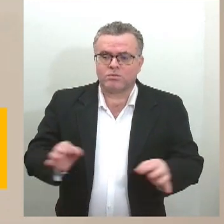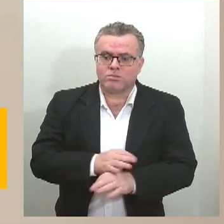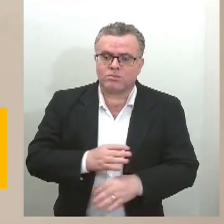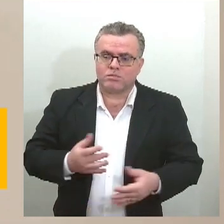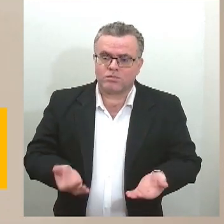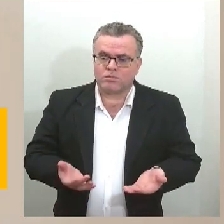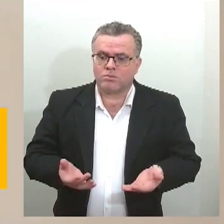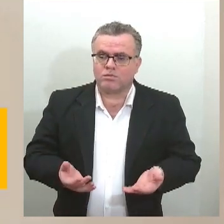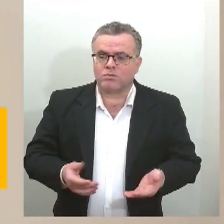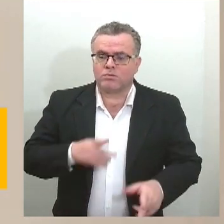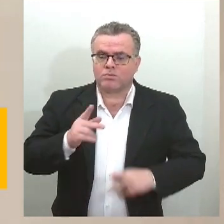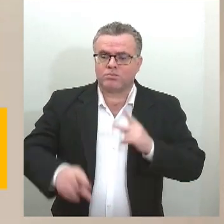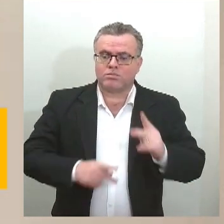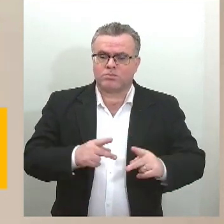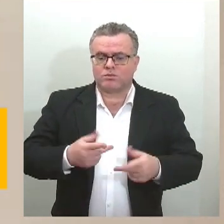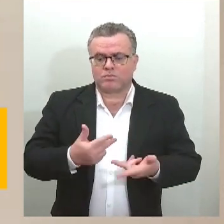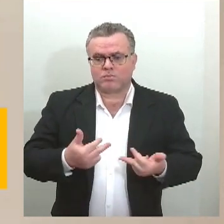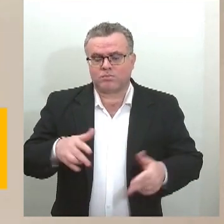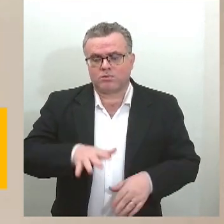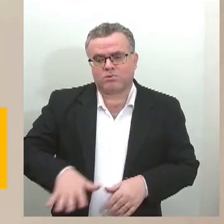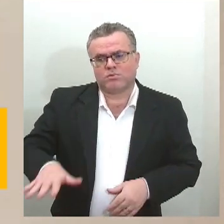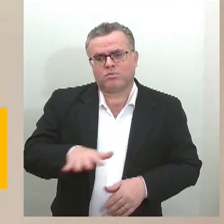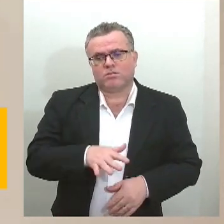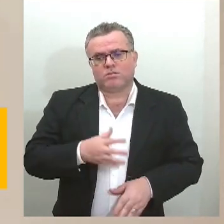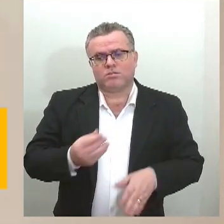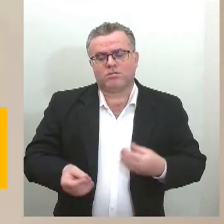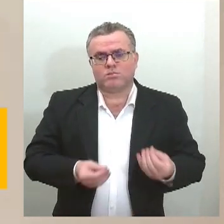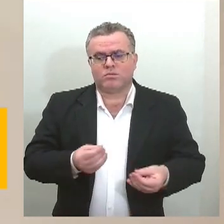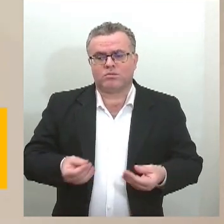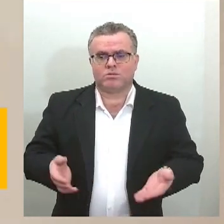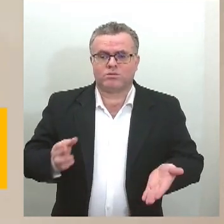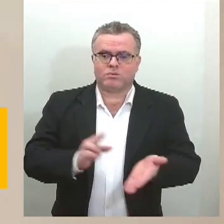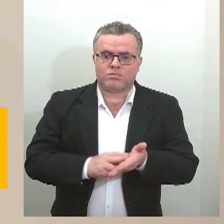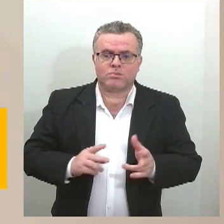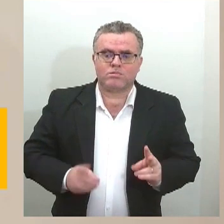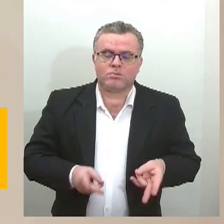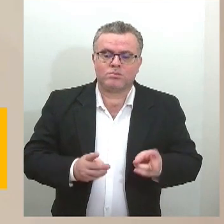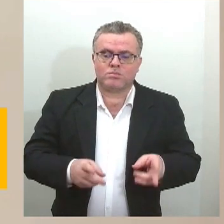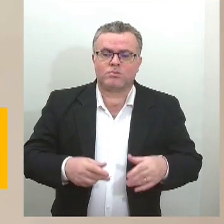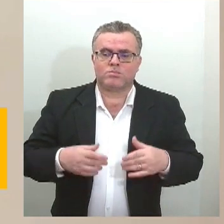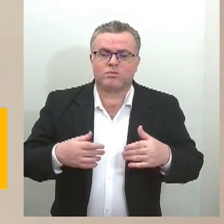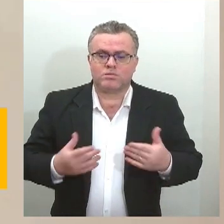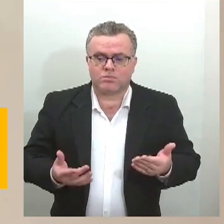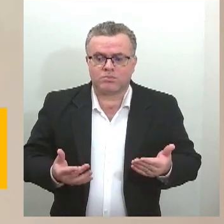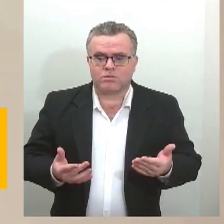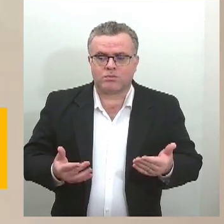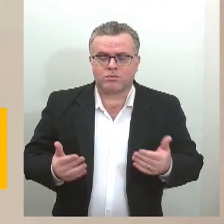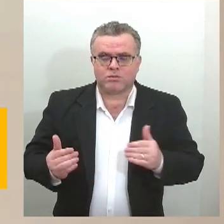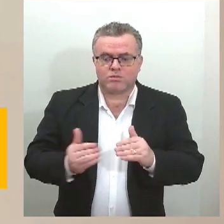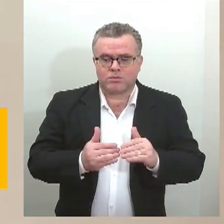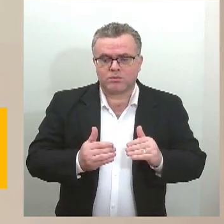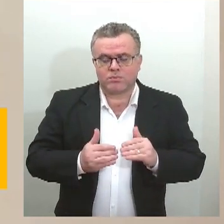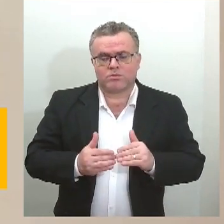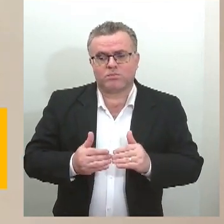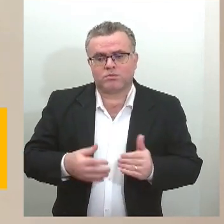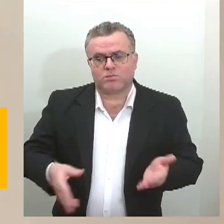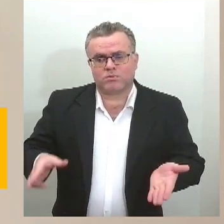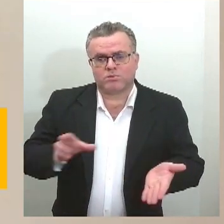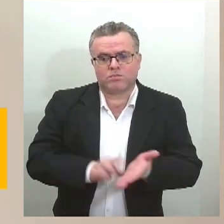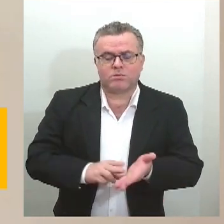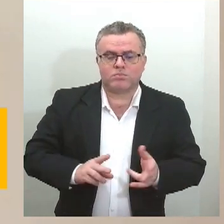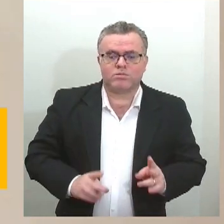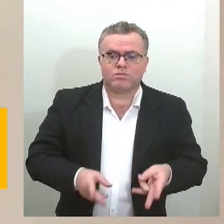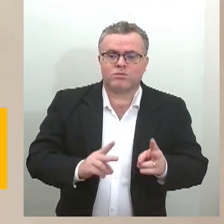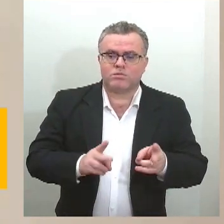maneira geral, porque o adoecimento ele nunca é vivido individualmente, ele sempre é vivido coletivamente.